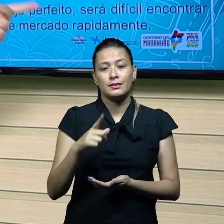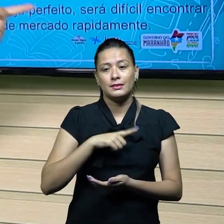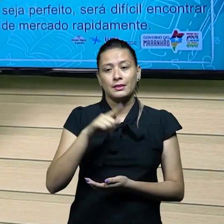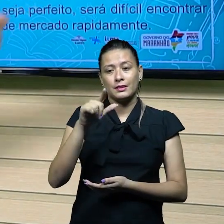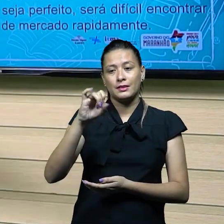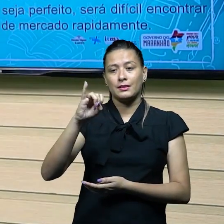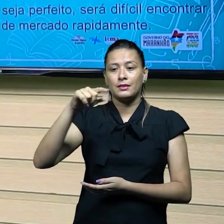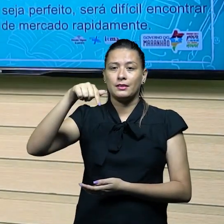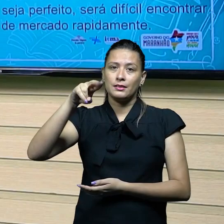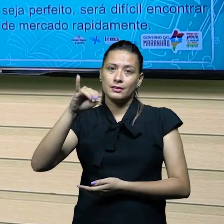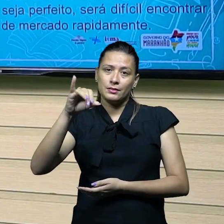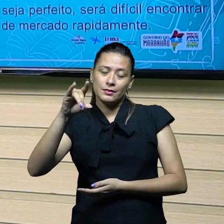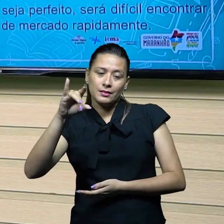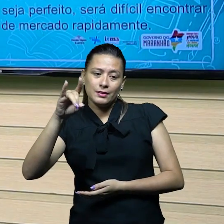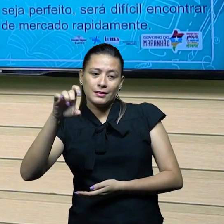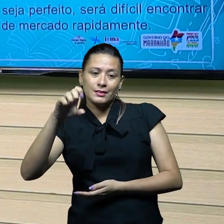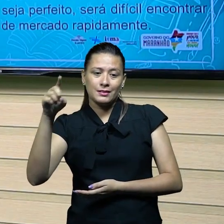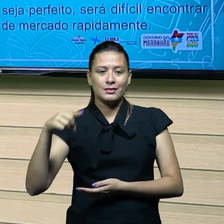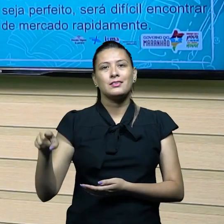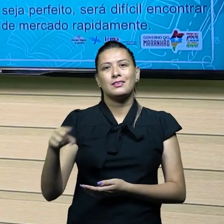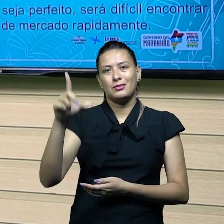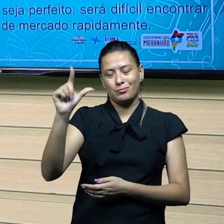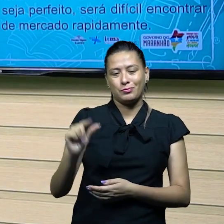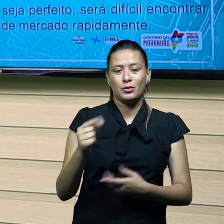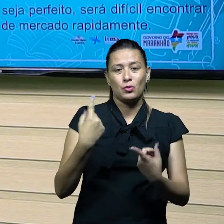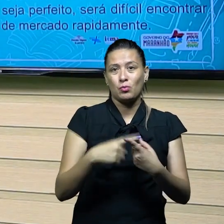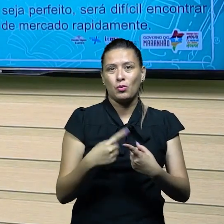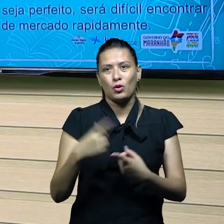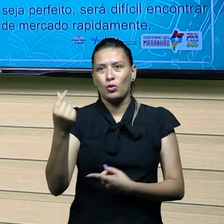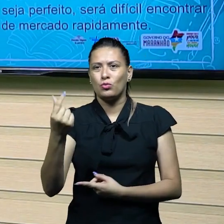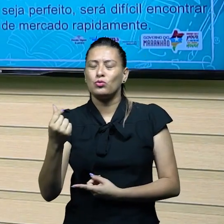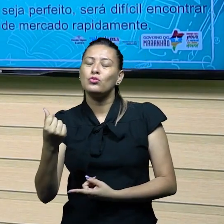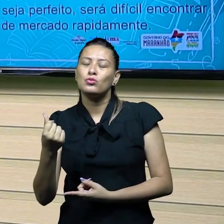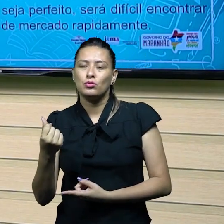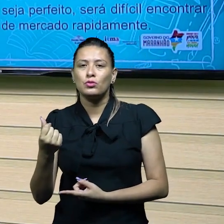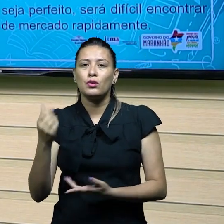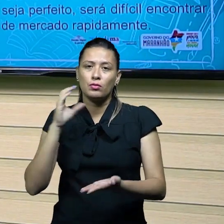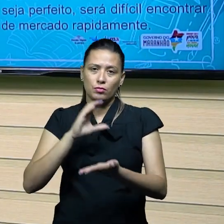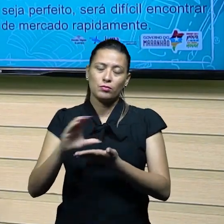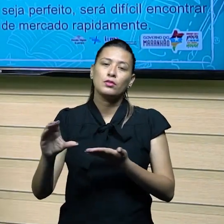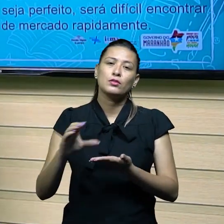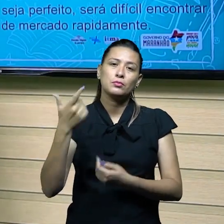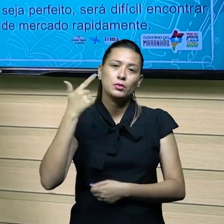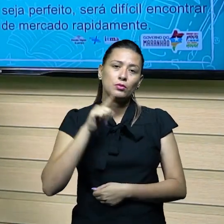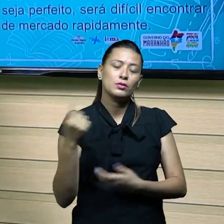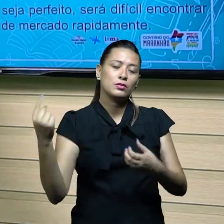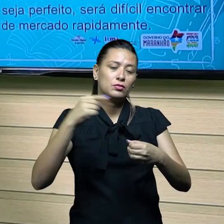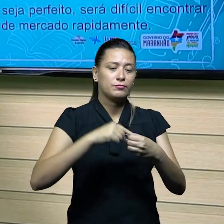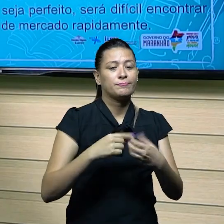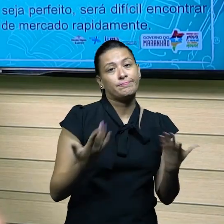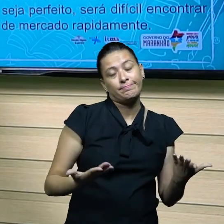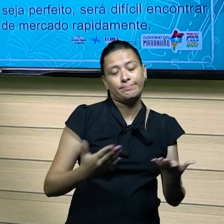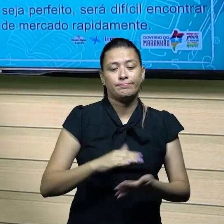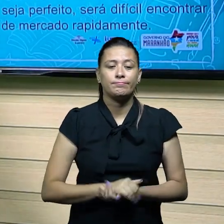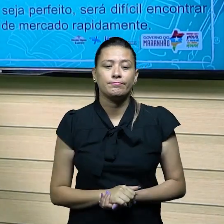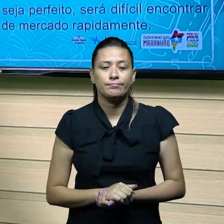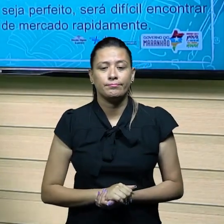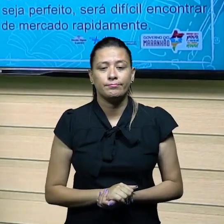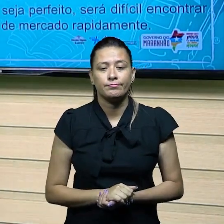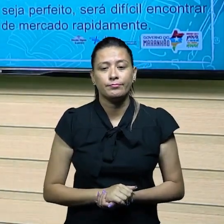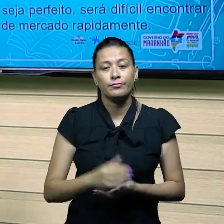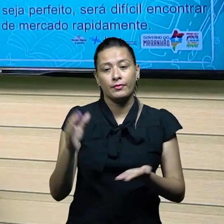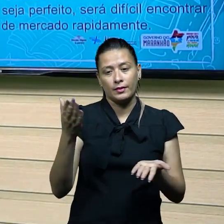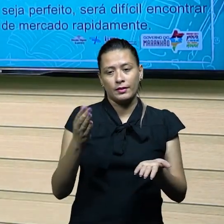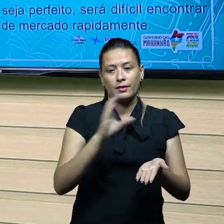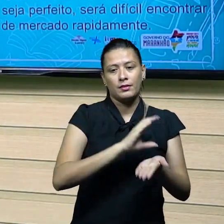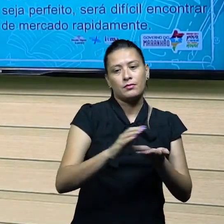imóveis renuncia à liquidez, ou seja, eu não consigo pegar aquele valor de volta momentaneamente, instantaneamente, a partir do momento que eu desejo ele, tá